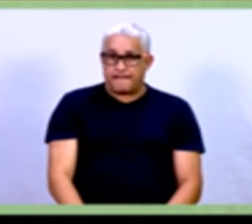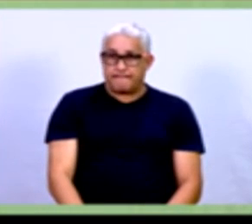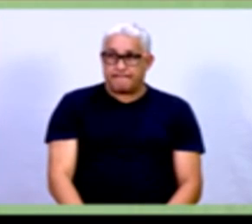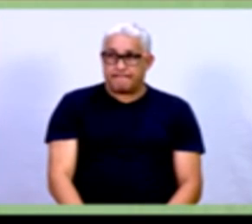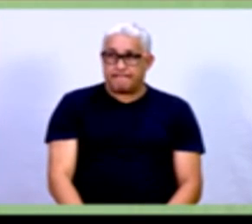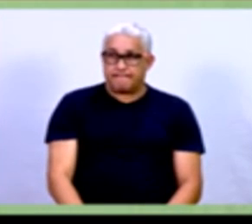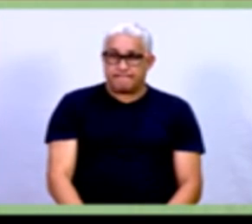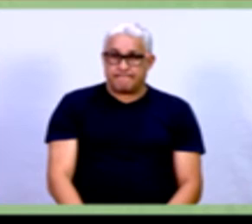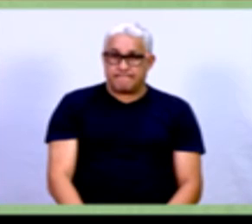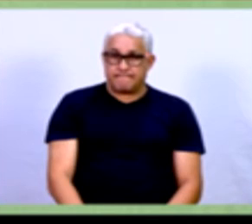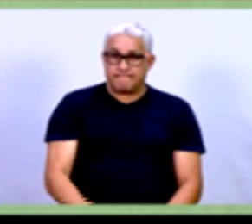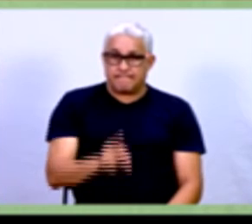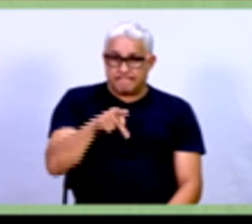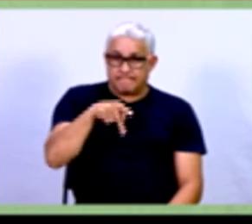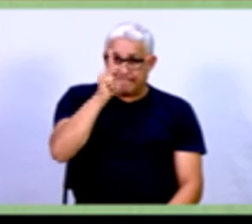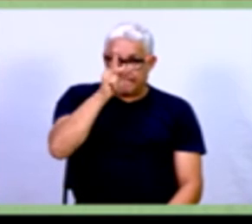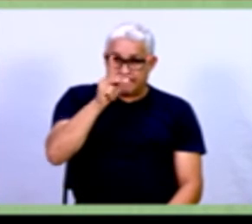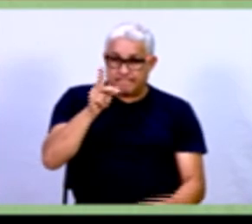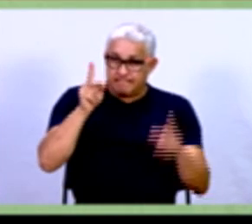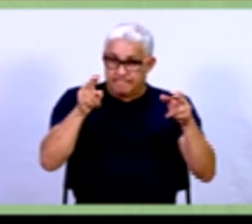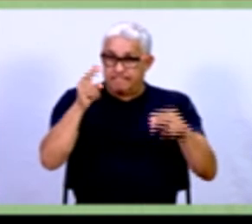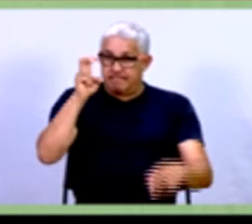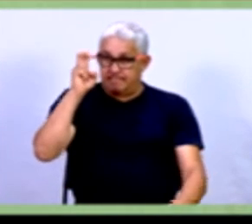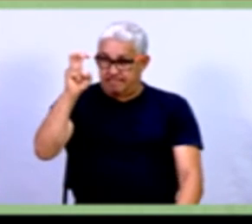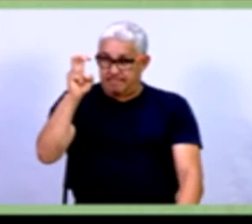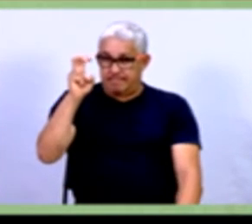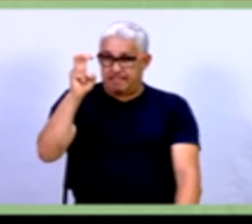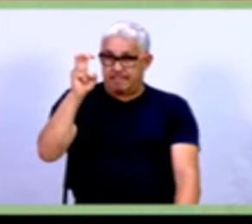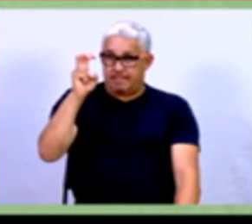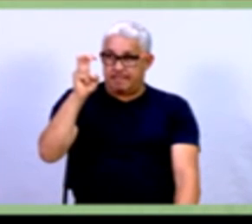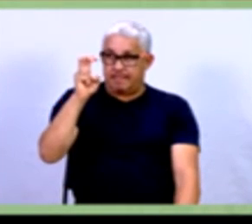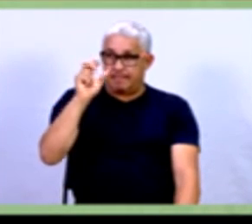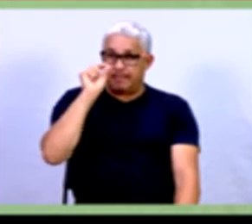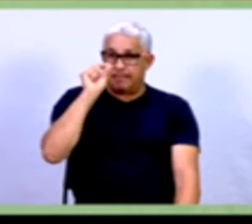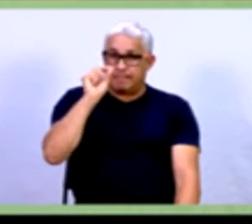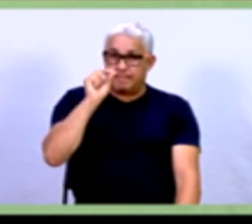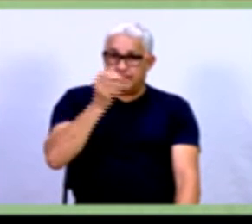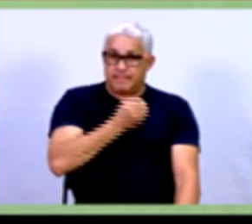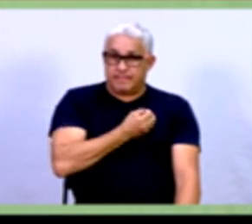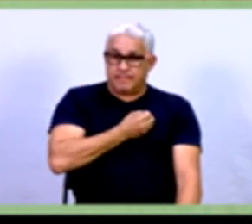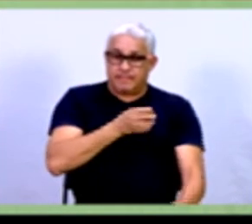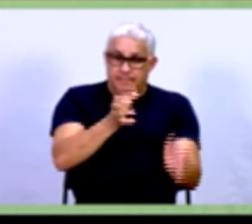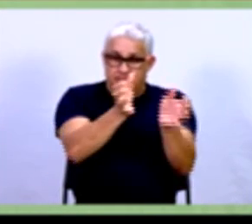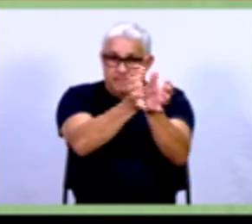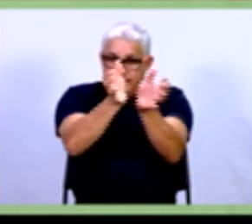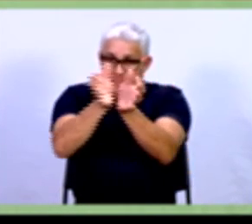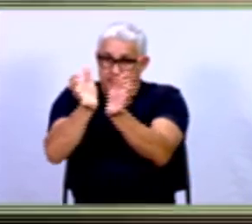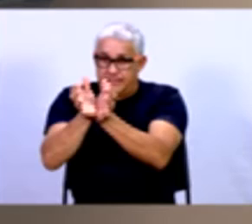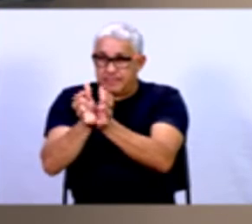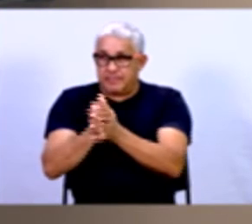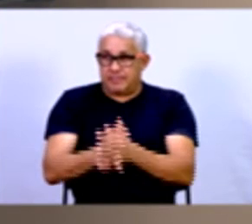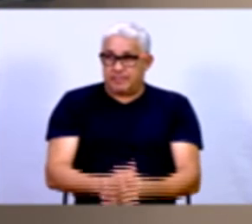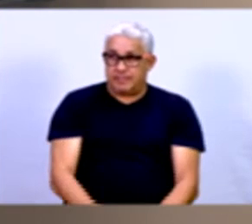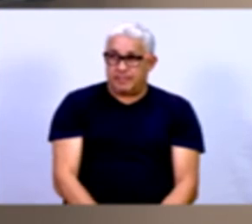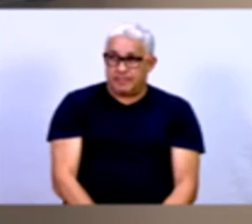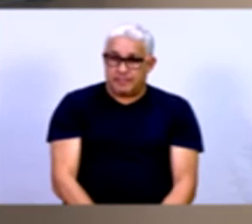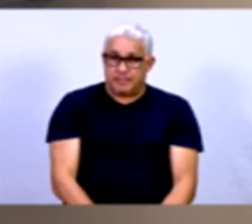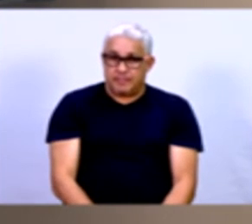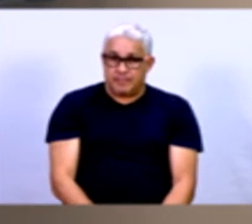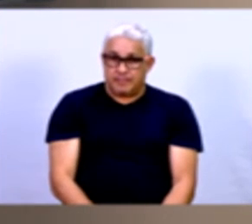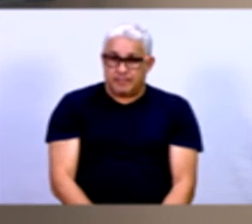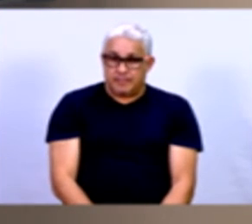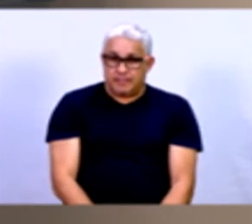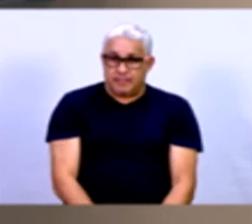5. Então, o nosso número de classes vai ser 5. O que é o número de classes, pessoal? É a quantidade de linhas lá que vai ter o nosso intervalo